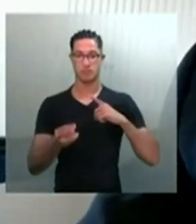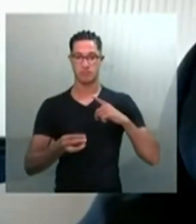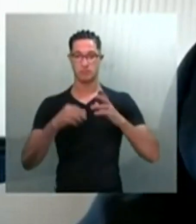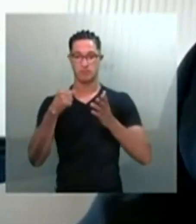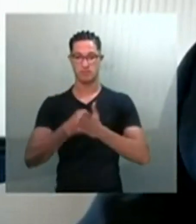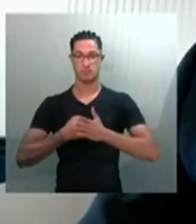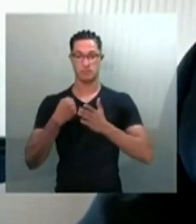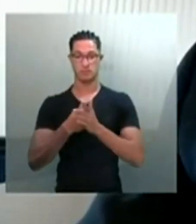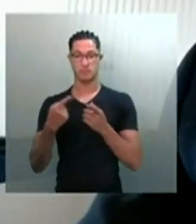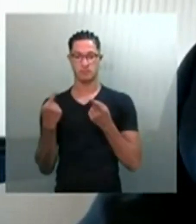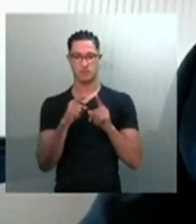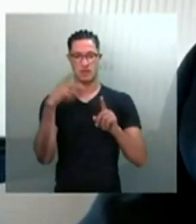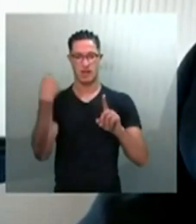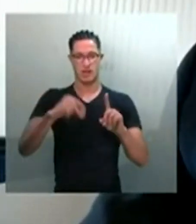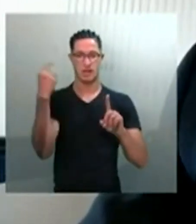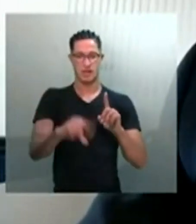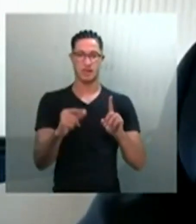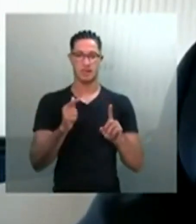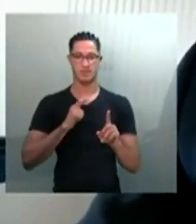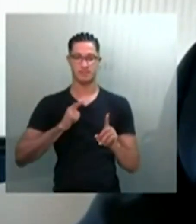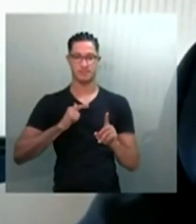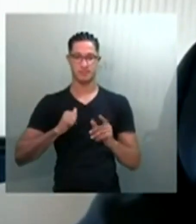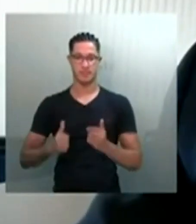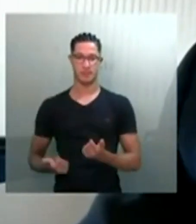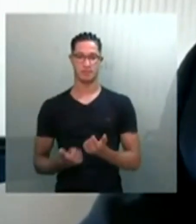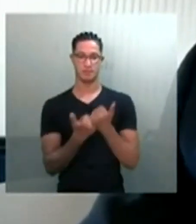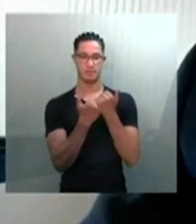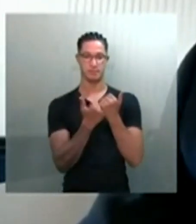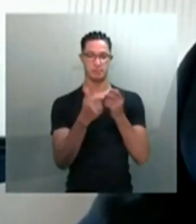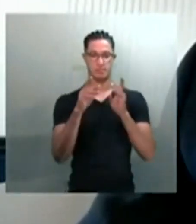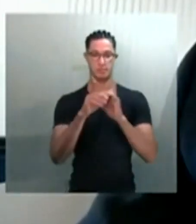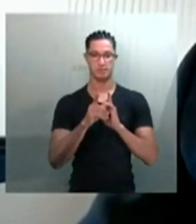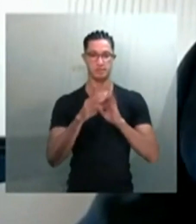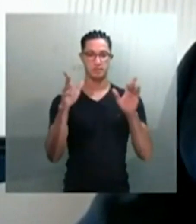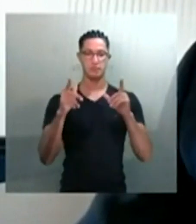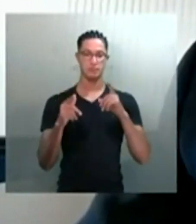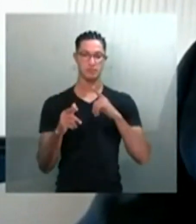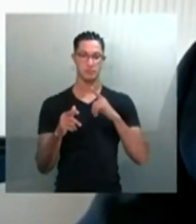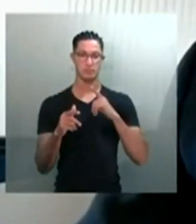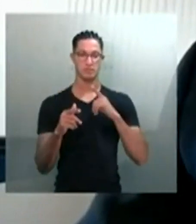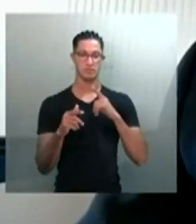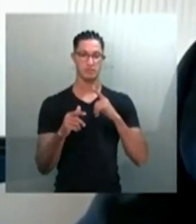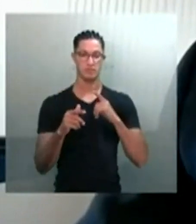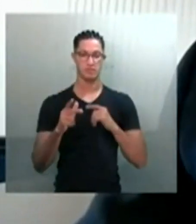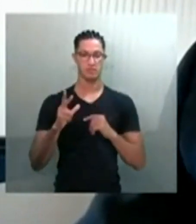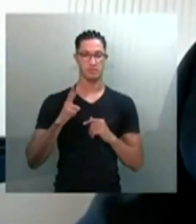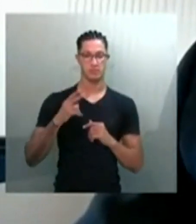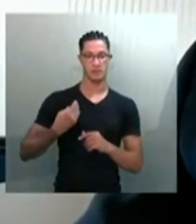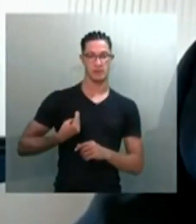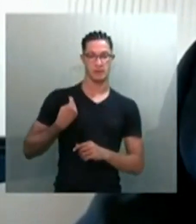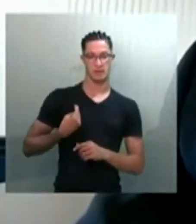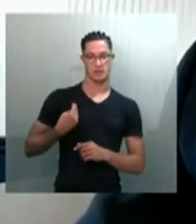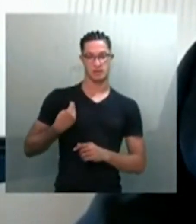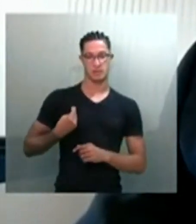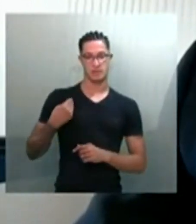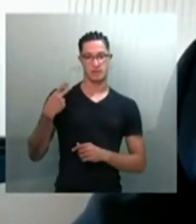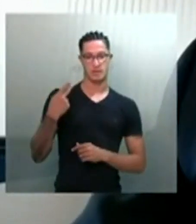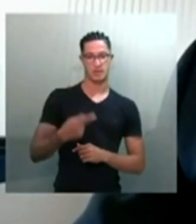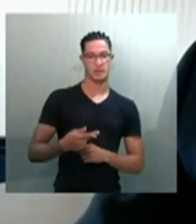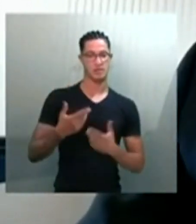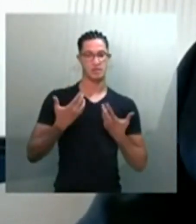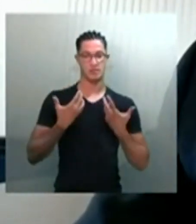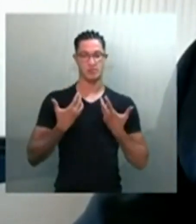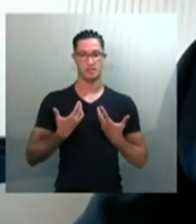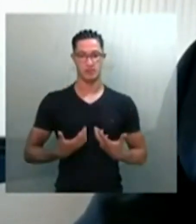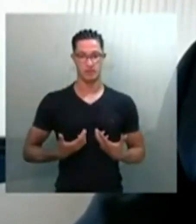luta contra a tortura e o restabelecimento da democracia devem suas vidas a esse